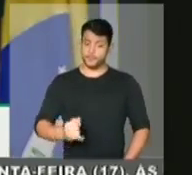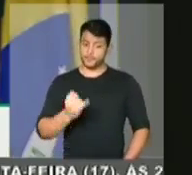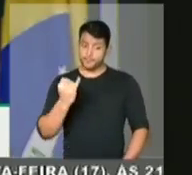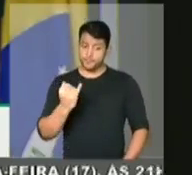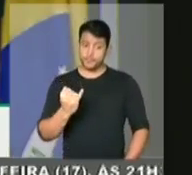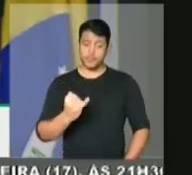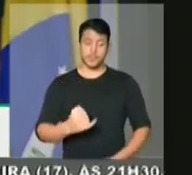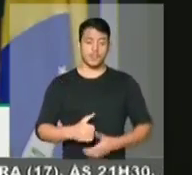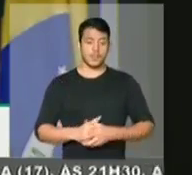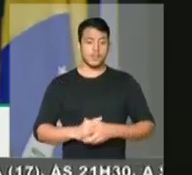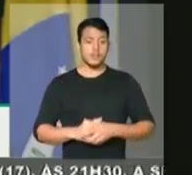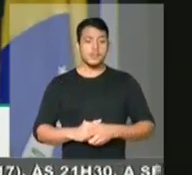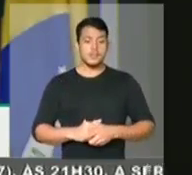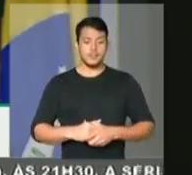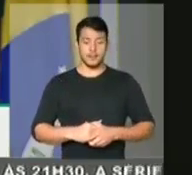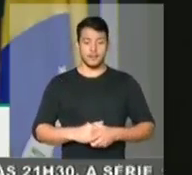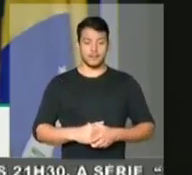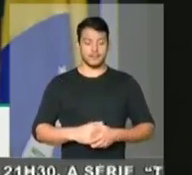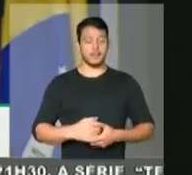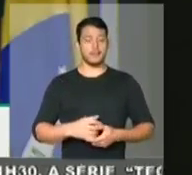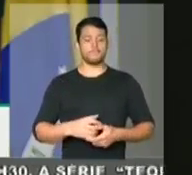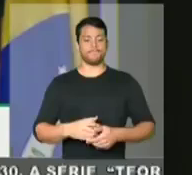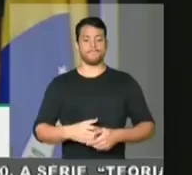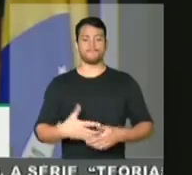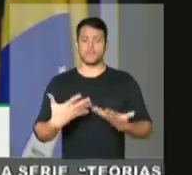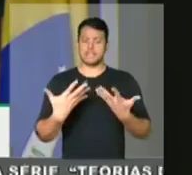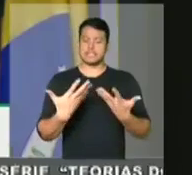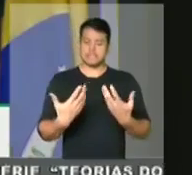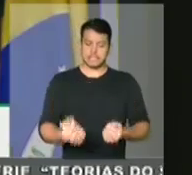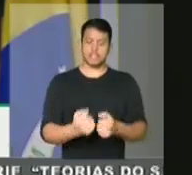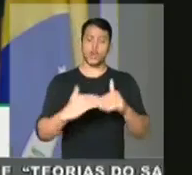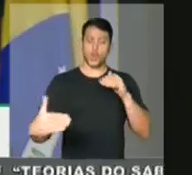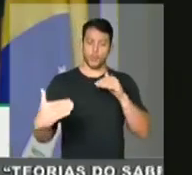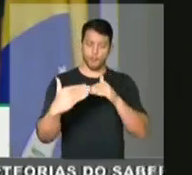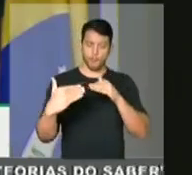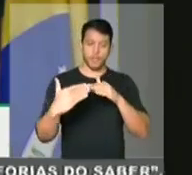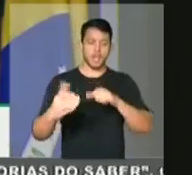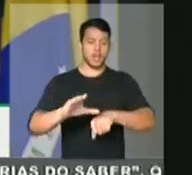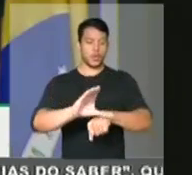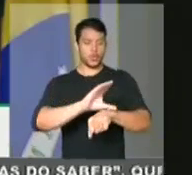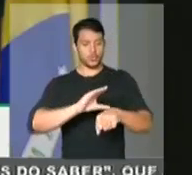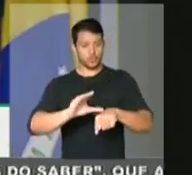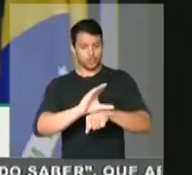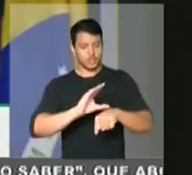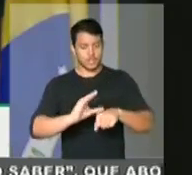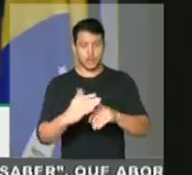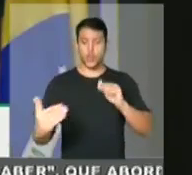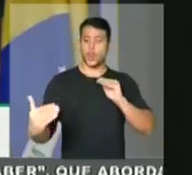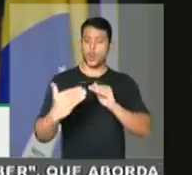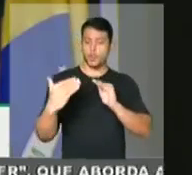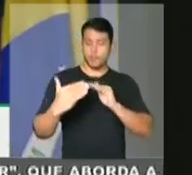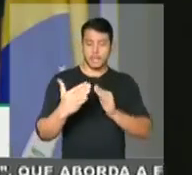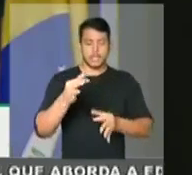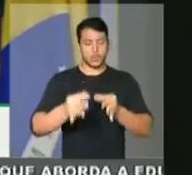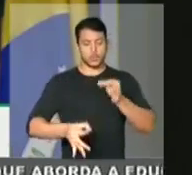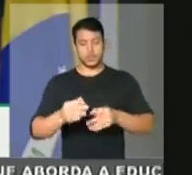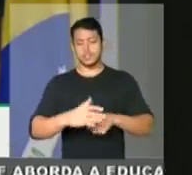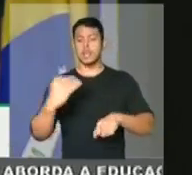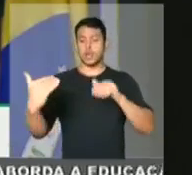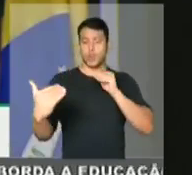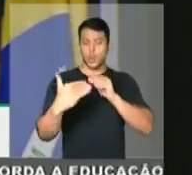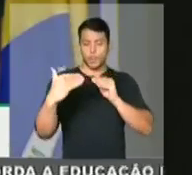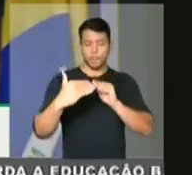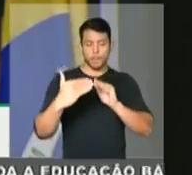de Cidadania, resolve dar parecer pela constitucionalidade, legalidade, juridicidade e boa técnica